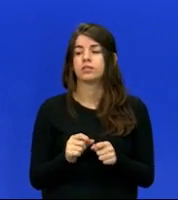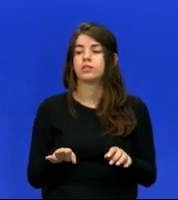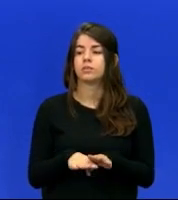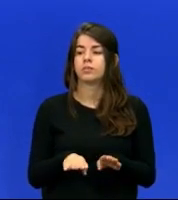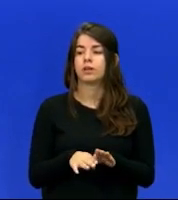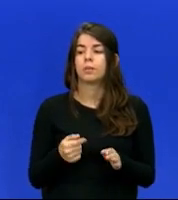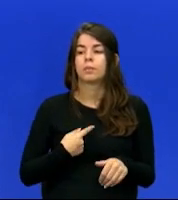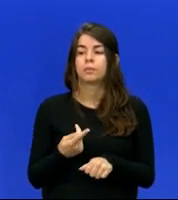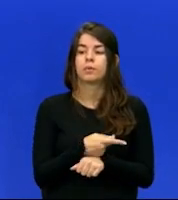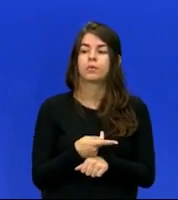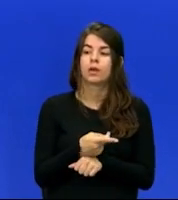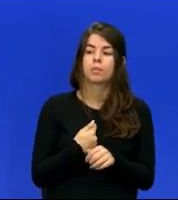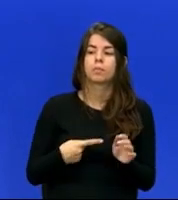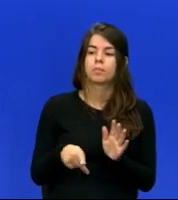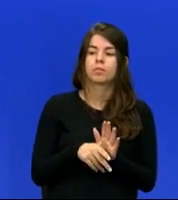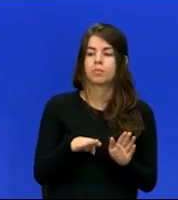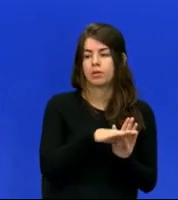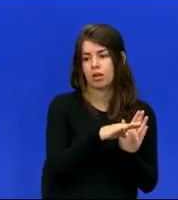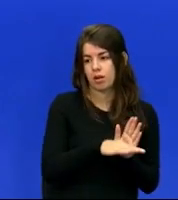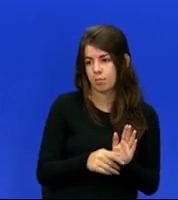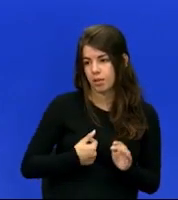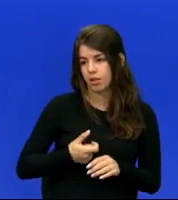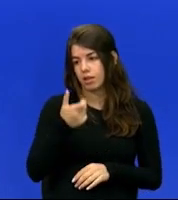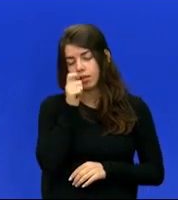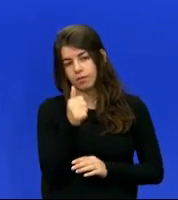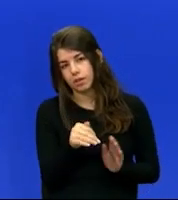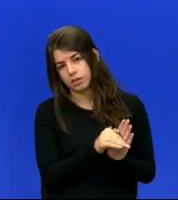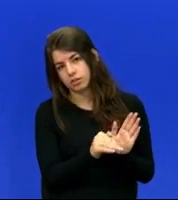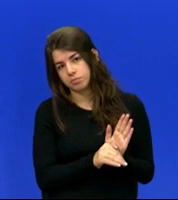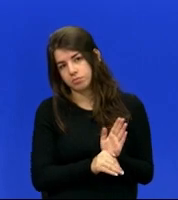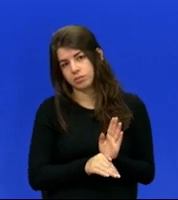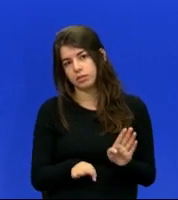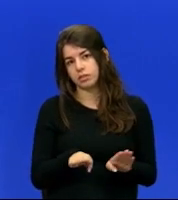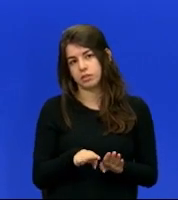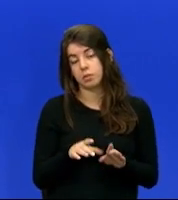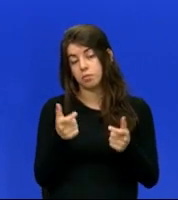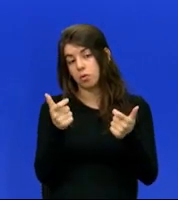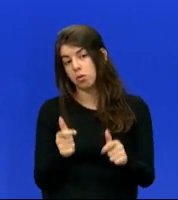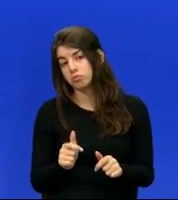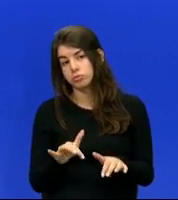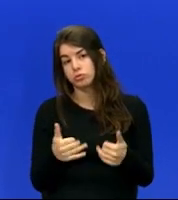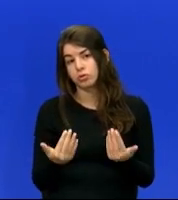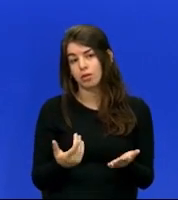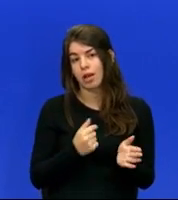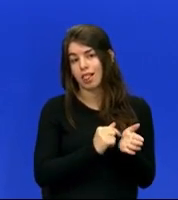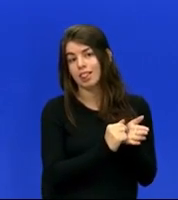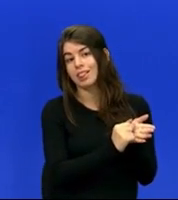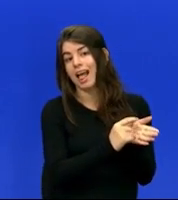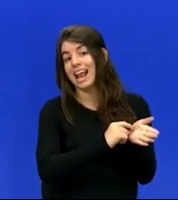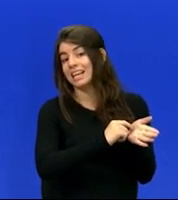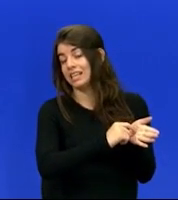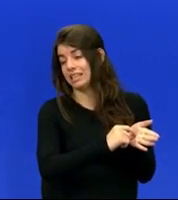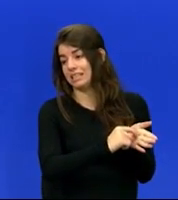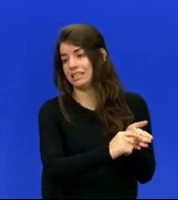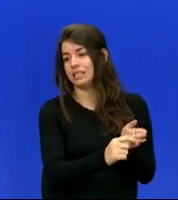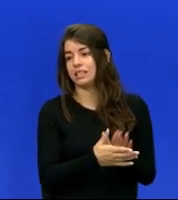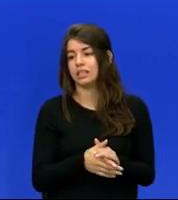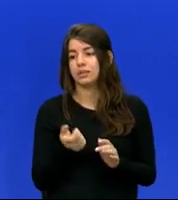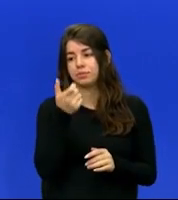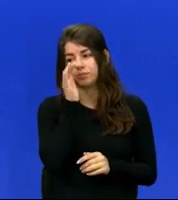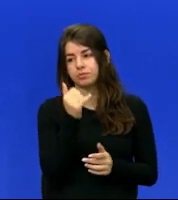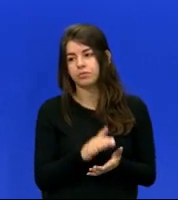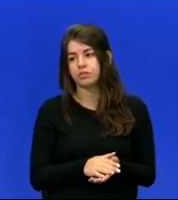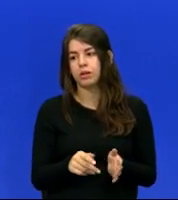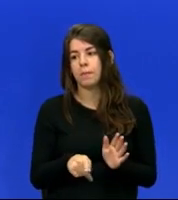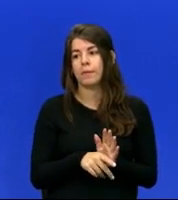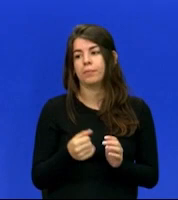também? Procurar a tabela, consultar a sua tabela, ir aonde? Qual linha? Você vai consultar essa tabela na